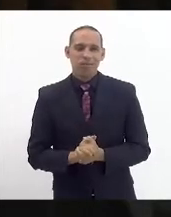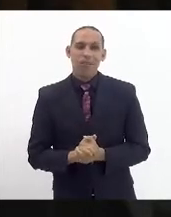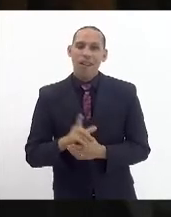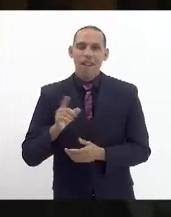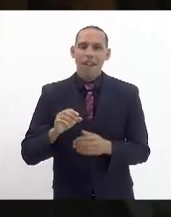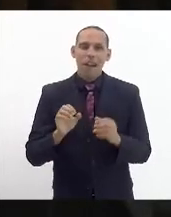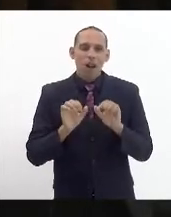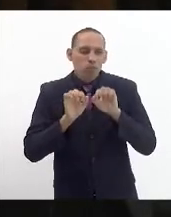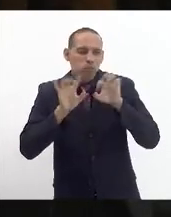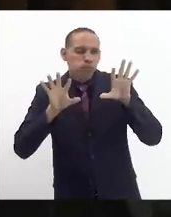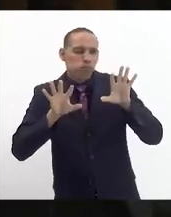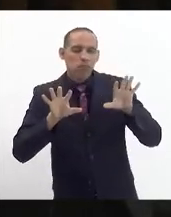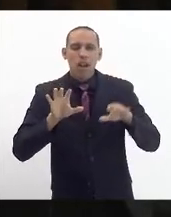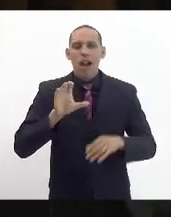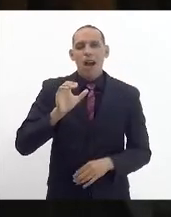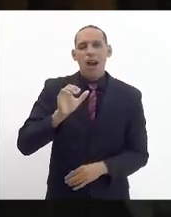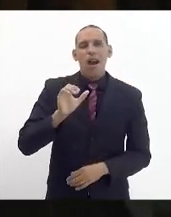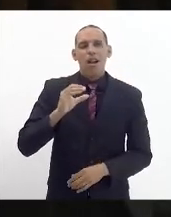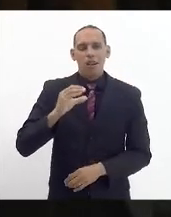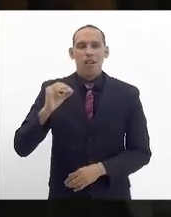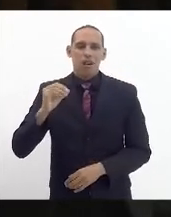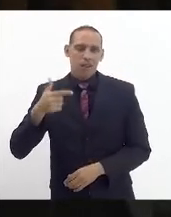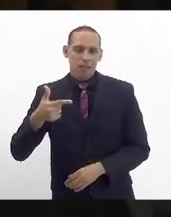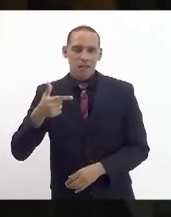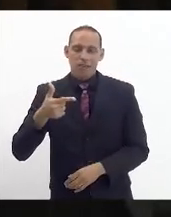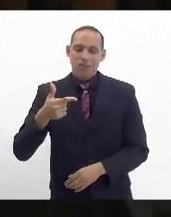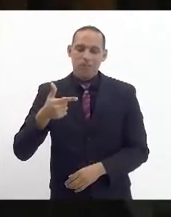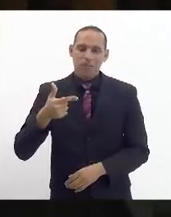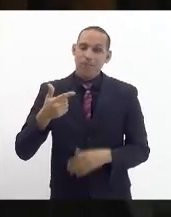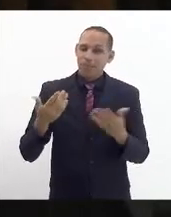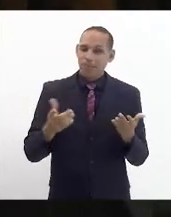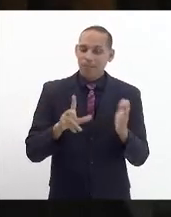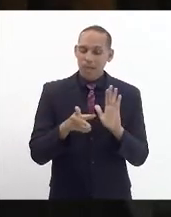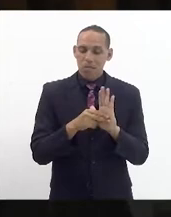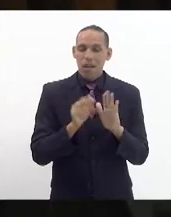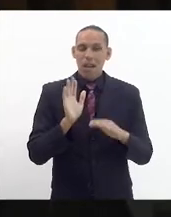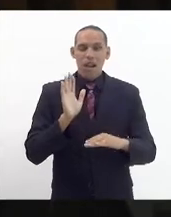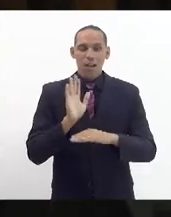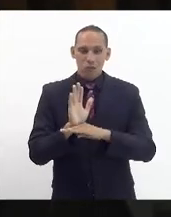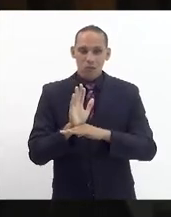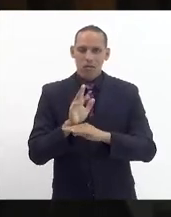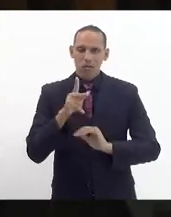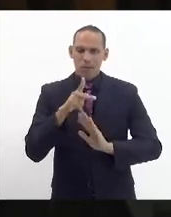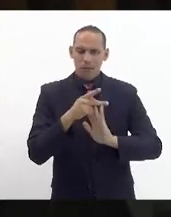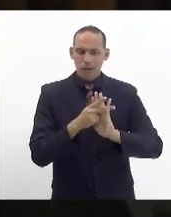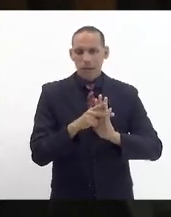carbono. Portanto, então, as nossas emendas vão nesse sentido, apoiando o projeto,